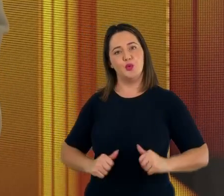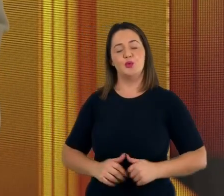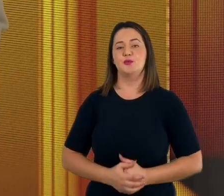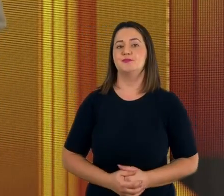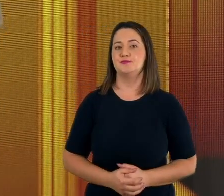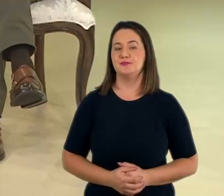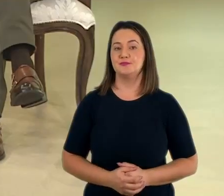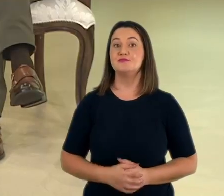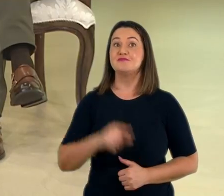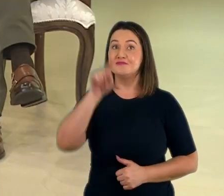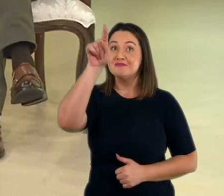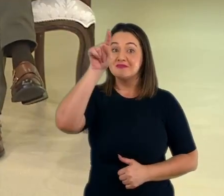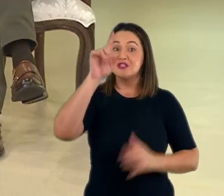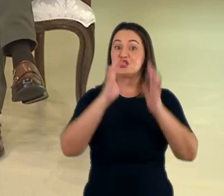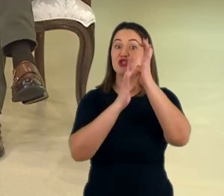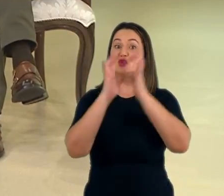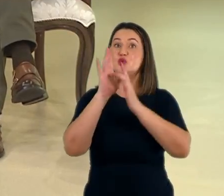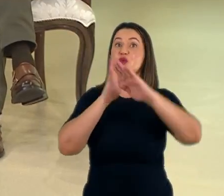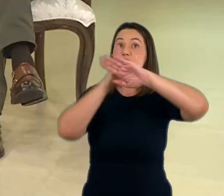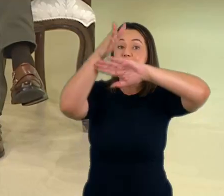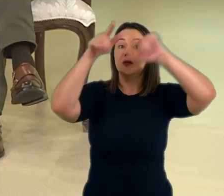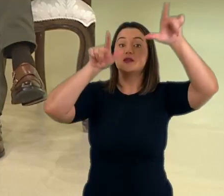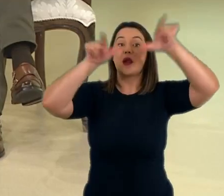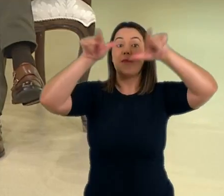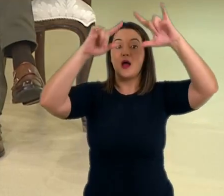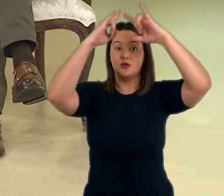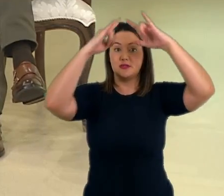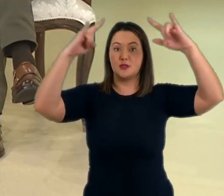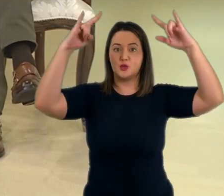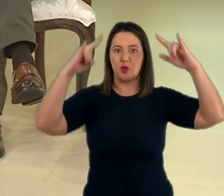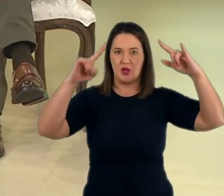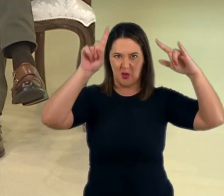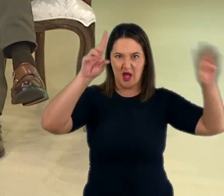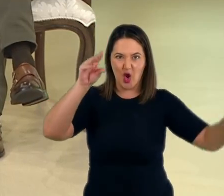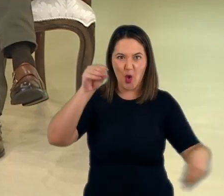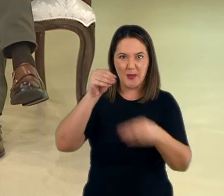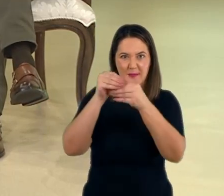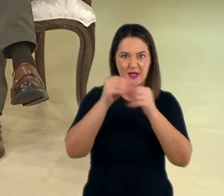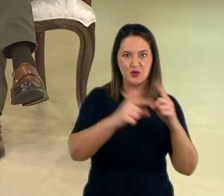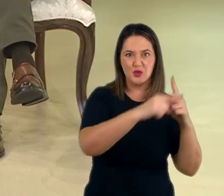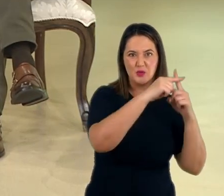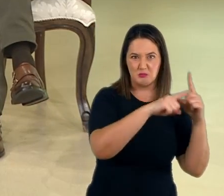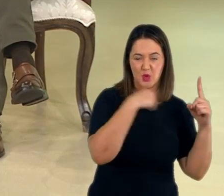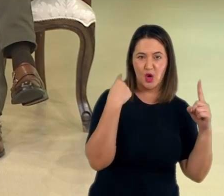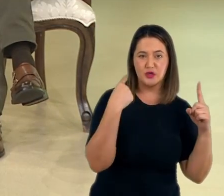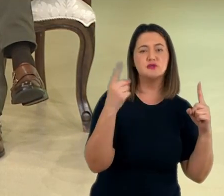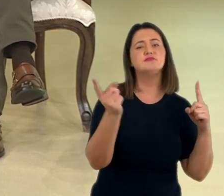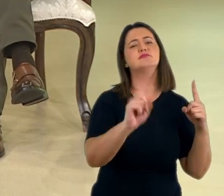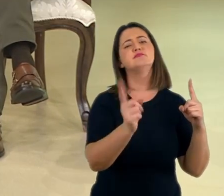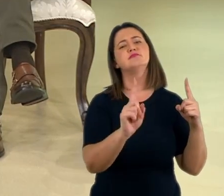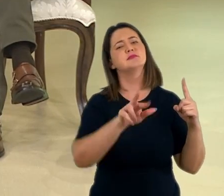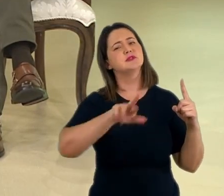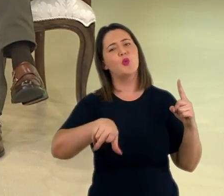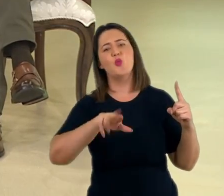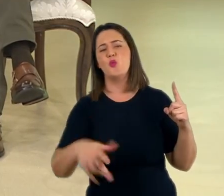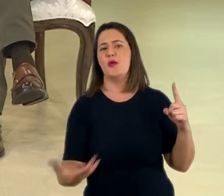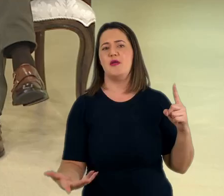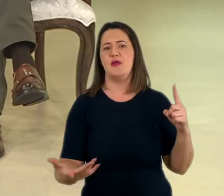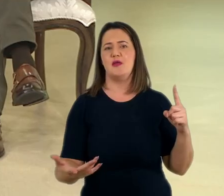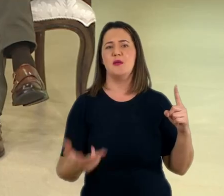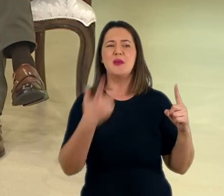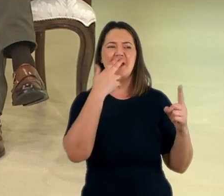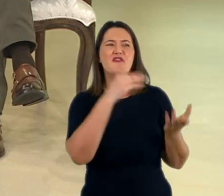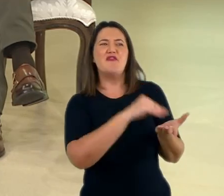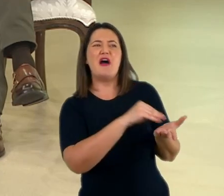redenção. O seu trabalho no santuário celestial não é um complemento do sacrifício feito na cruz, como se